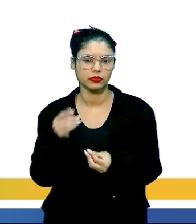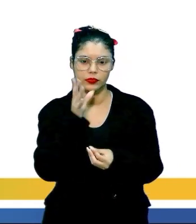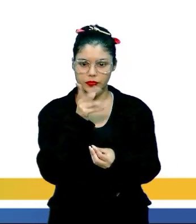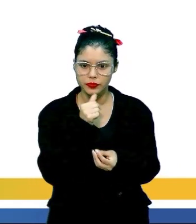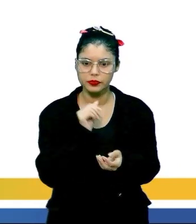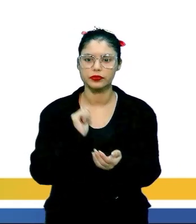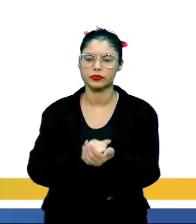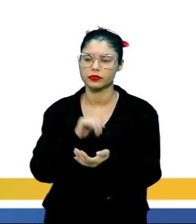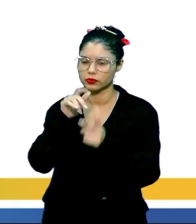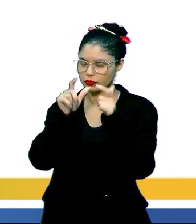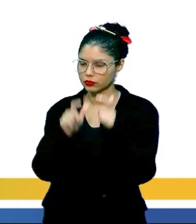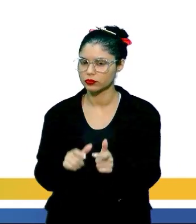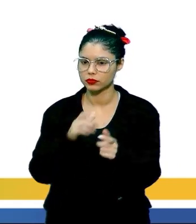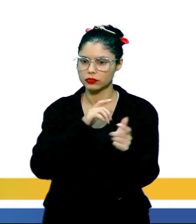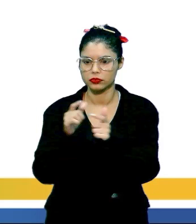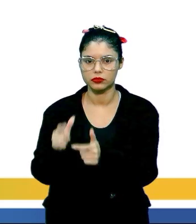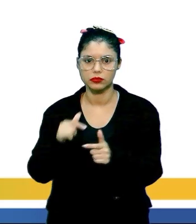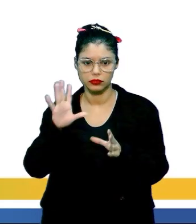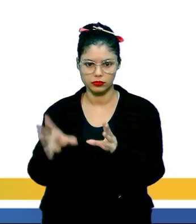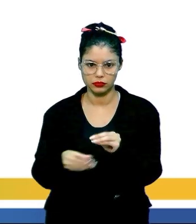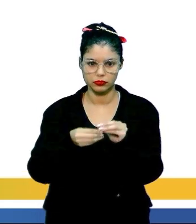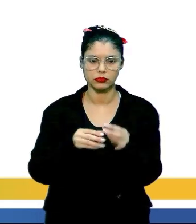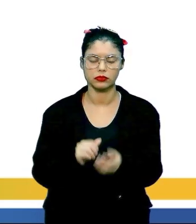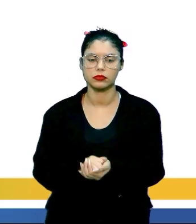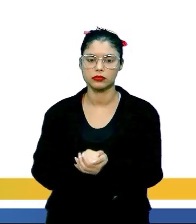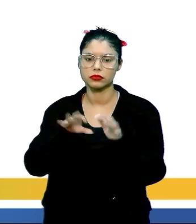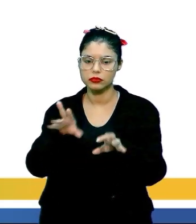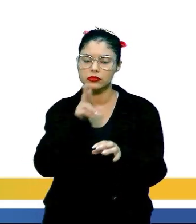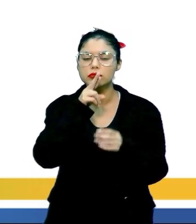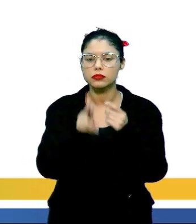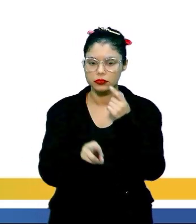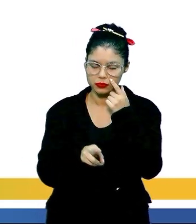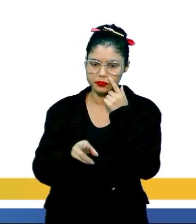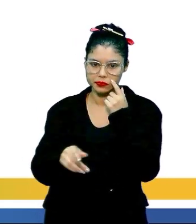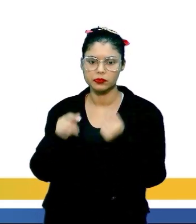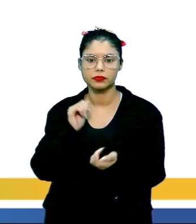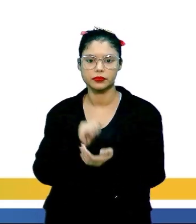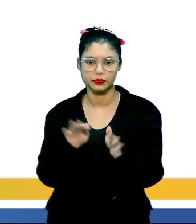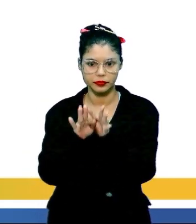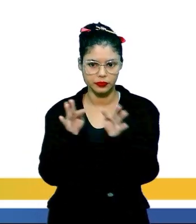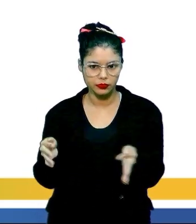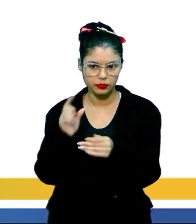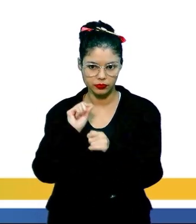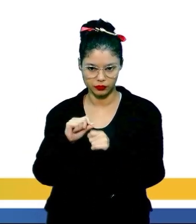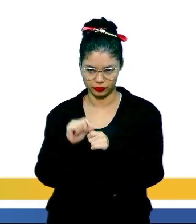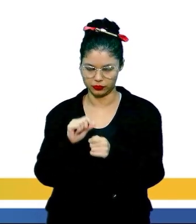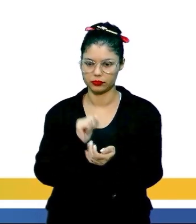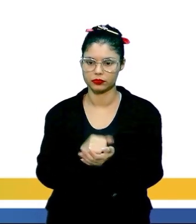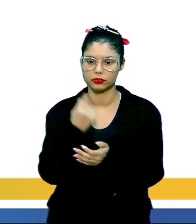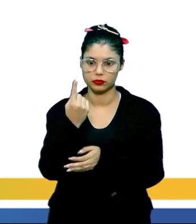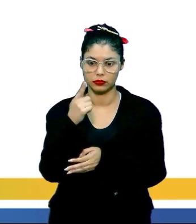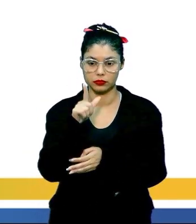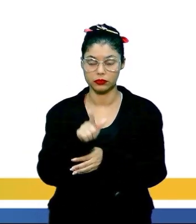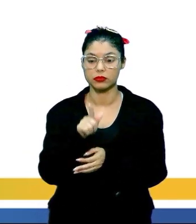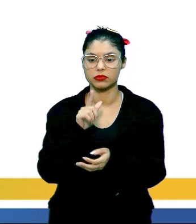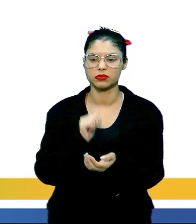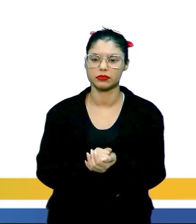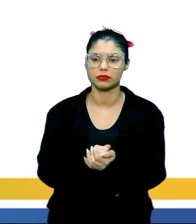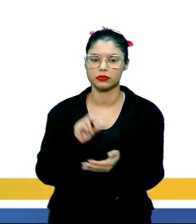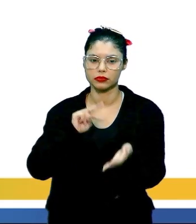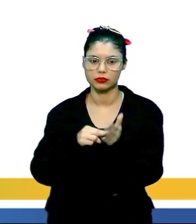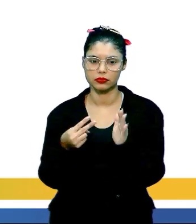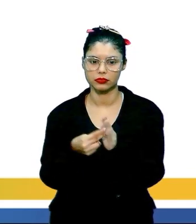duração, sua intensidade e o local onde é aplicada. Esse cálculo é bastante simples de se fazer. Uma